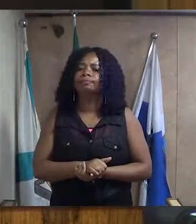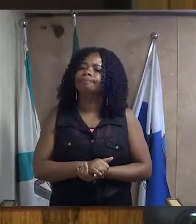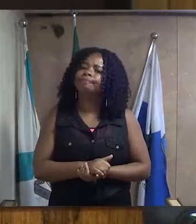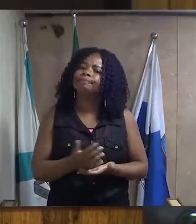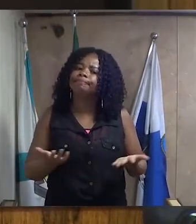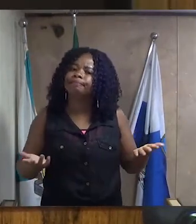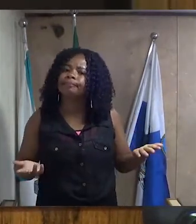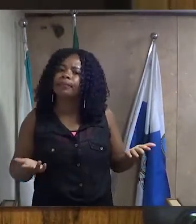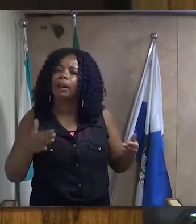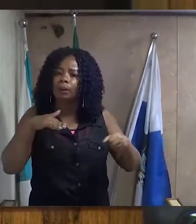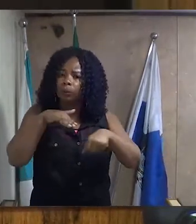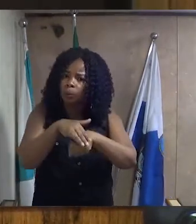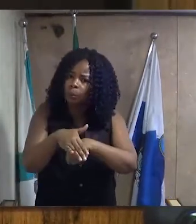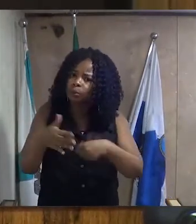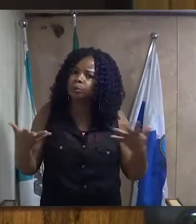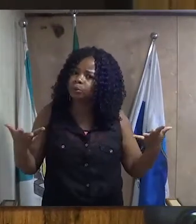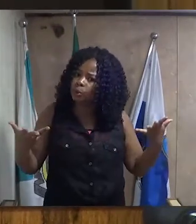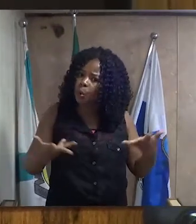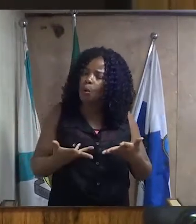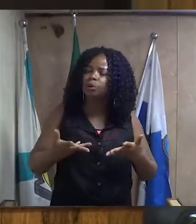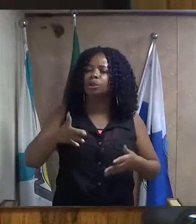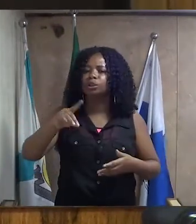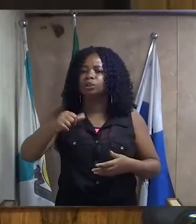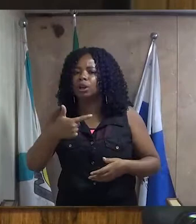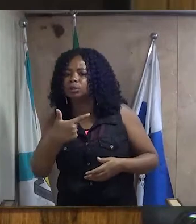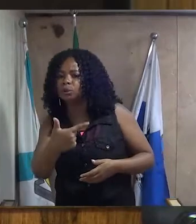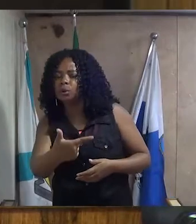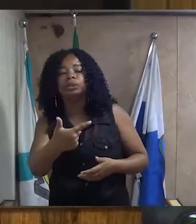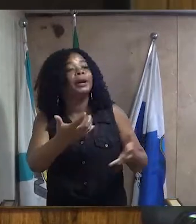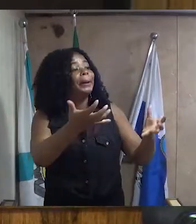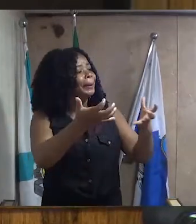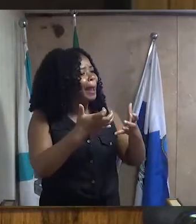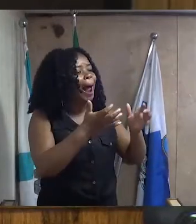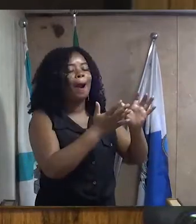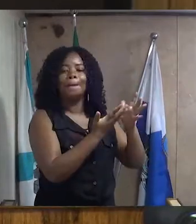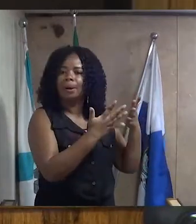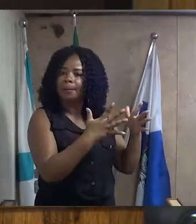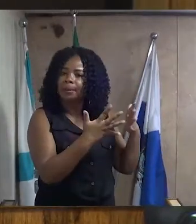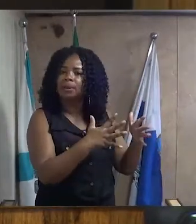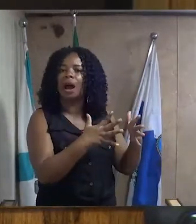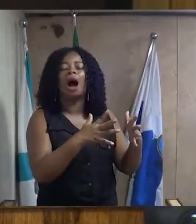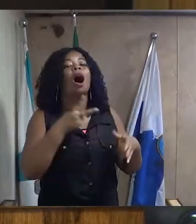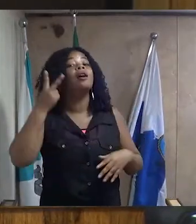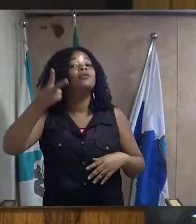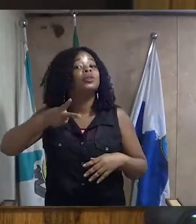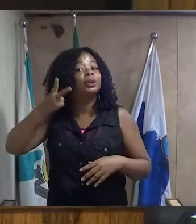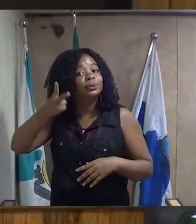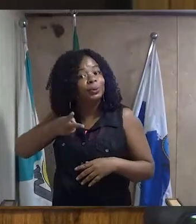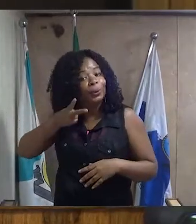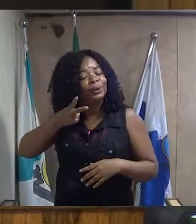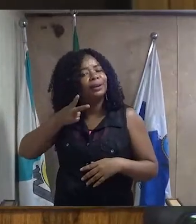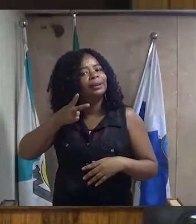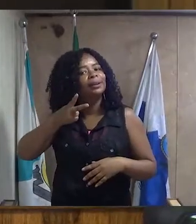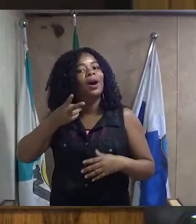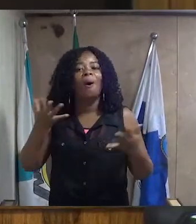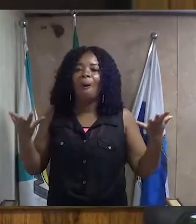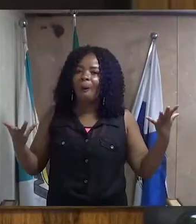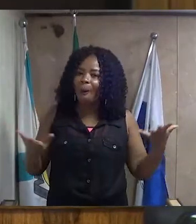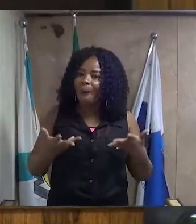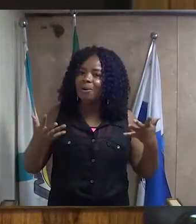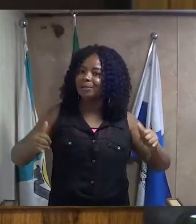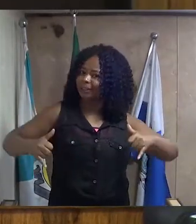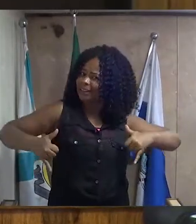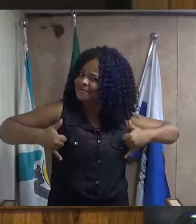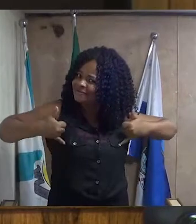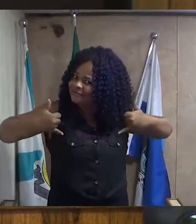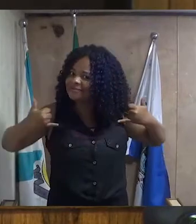nesta noite, do dia 2, e parabenizo essa vereadora que hoje está